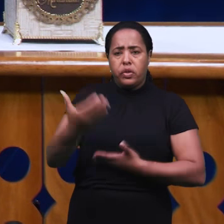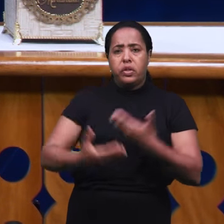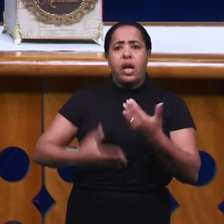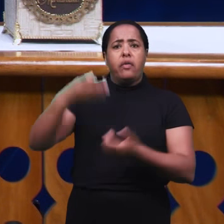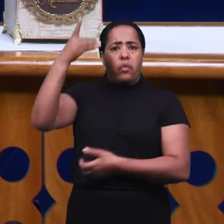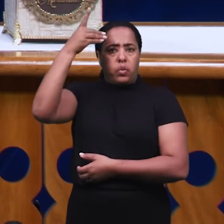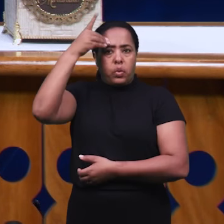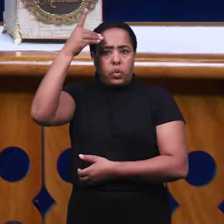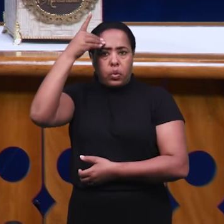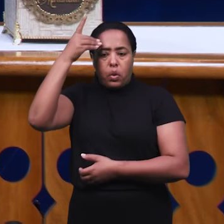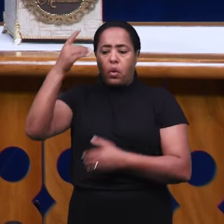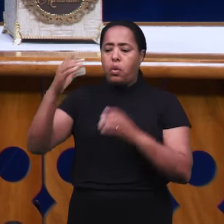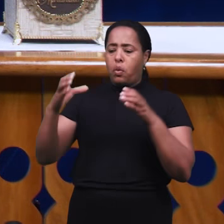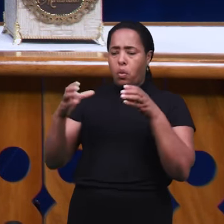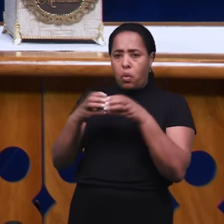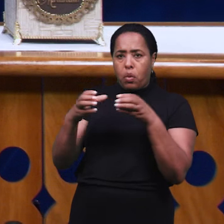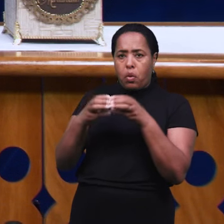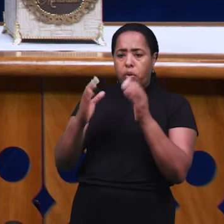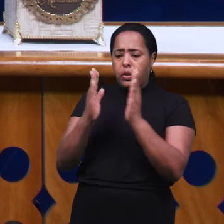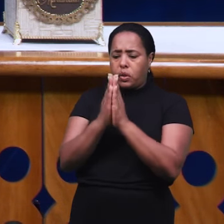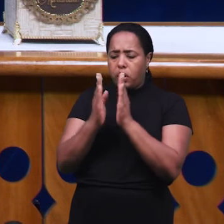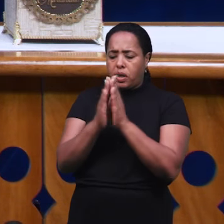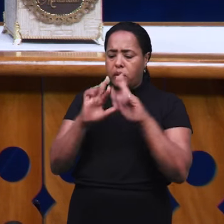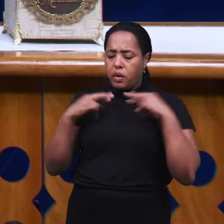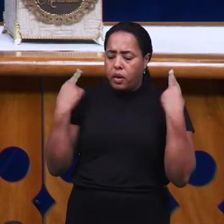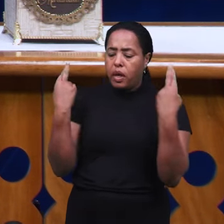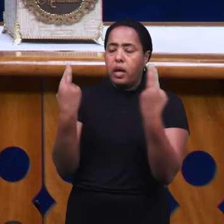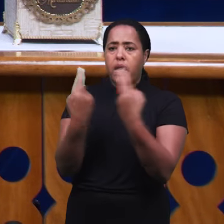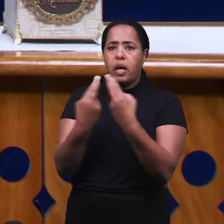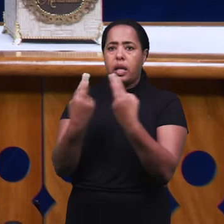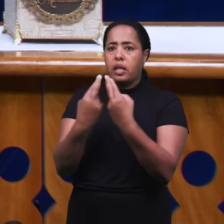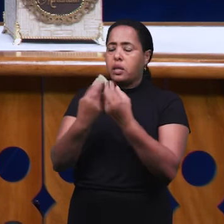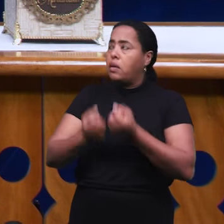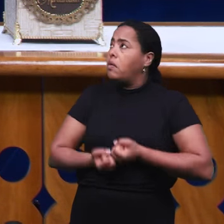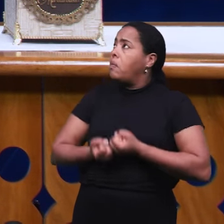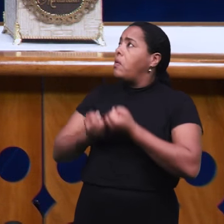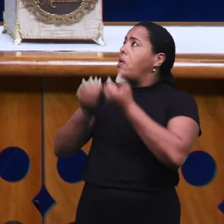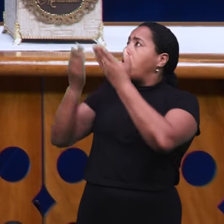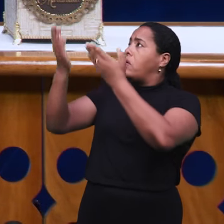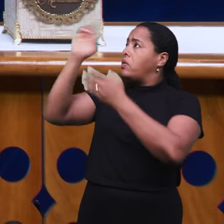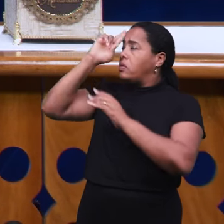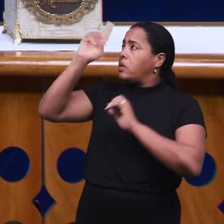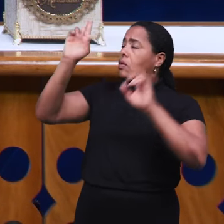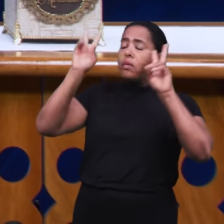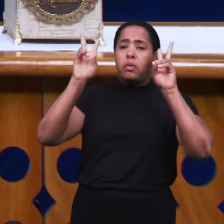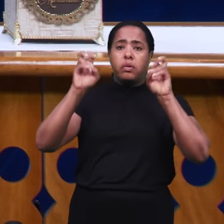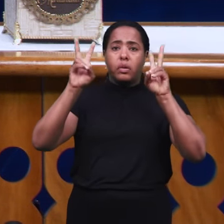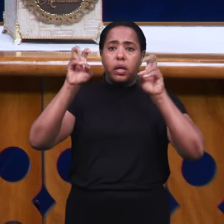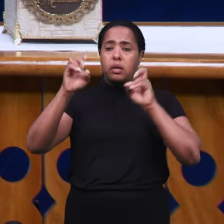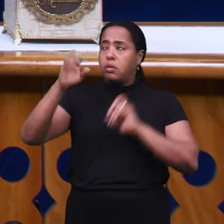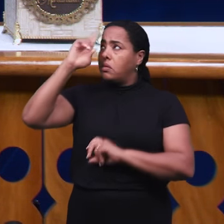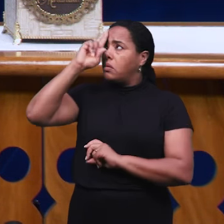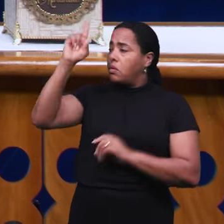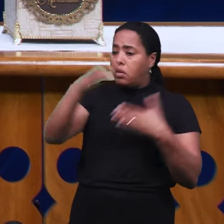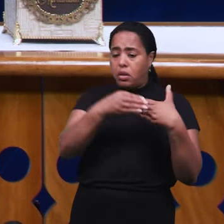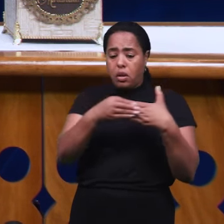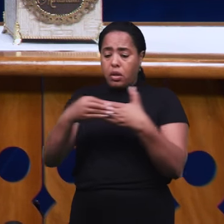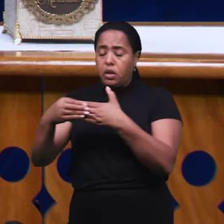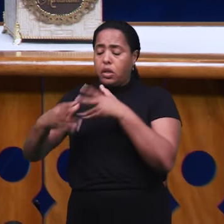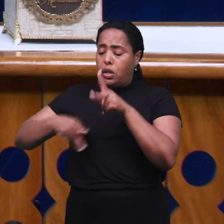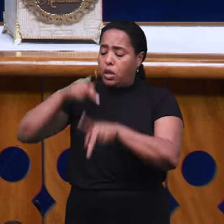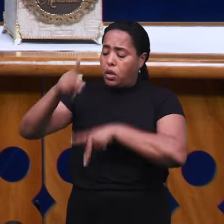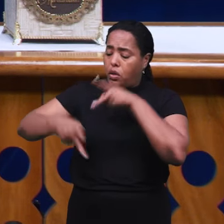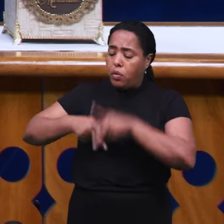grupo de intercessão, eles se reúnem, eles colocam diante do Senhor os assuntos, o Senhor é consultado, o Senhor dirige o seu